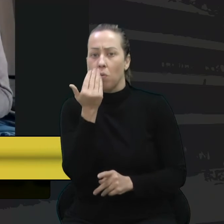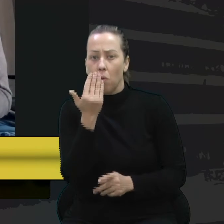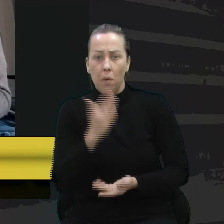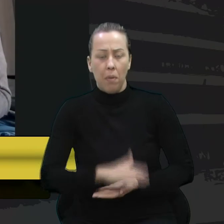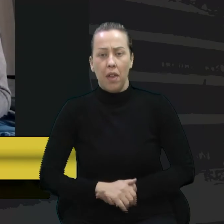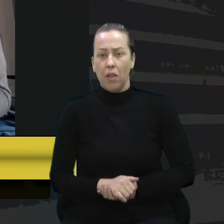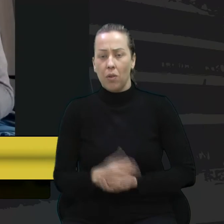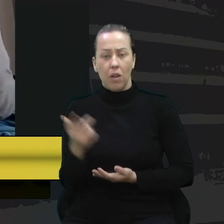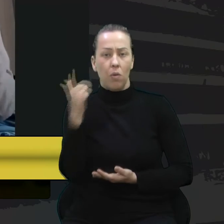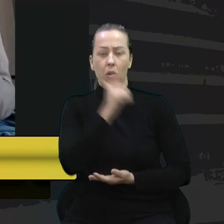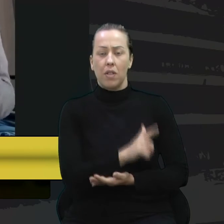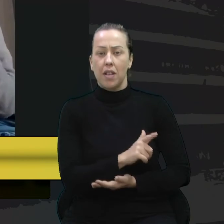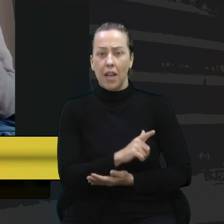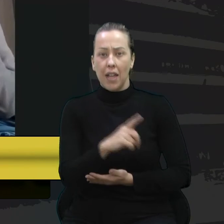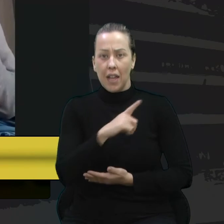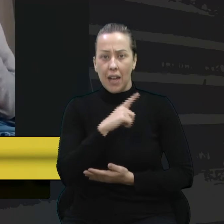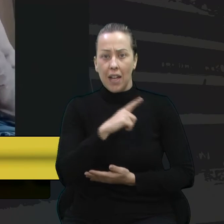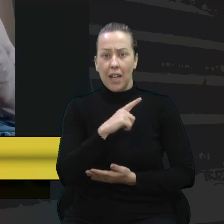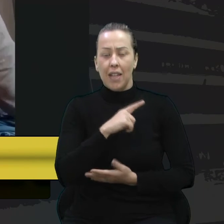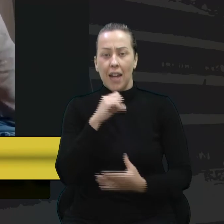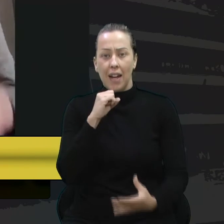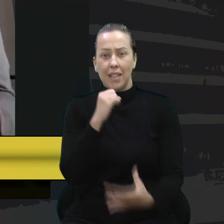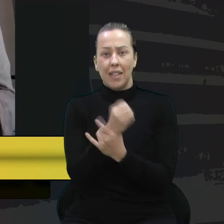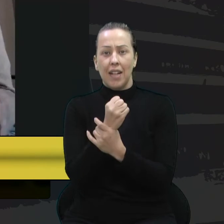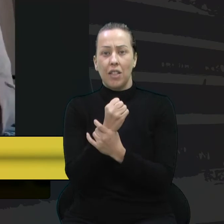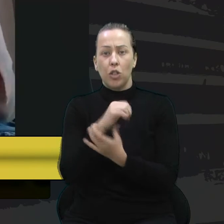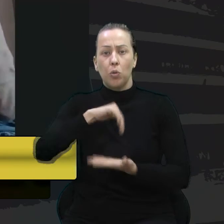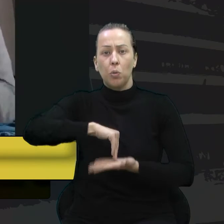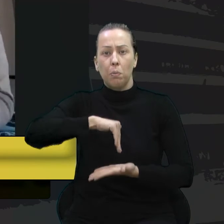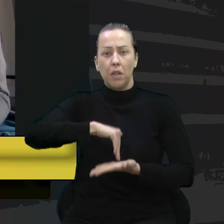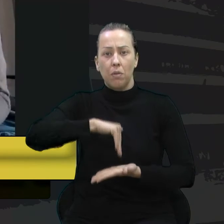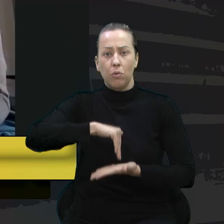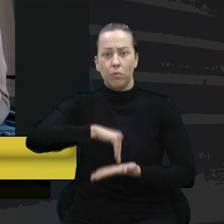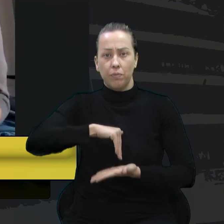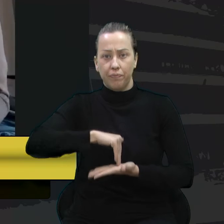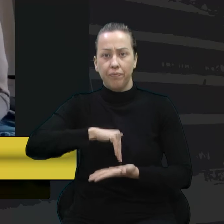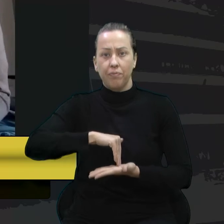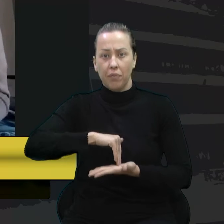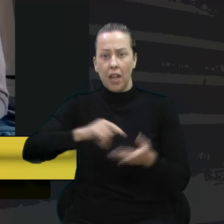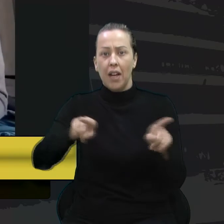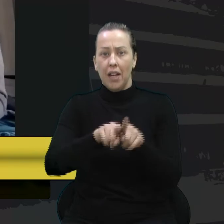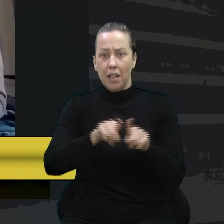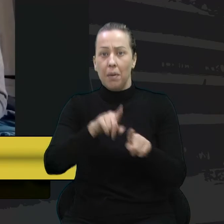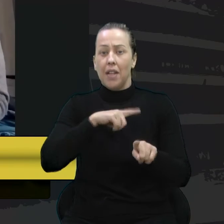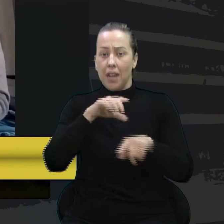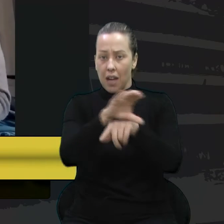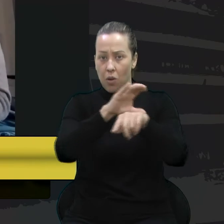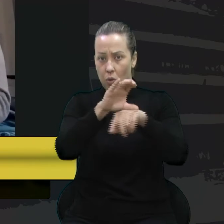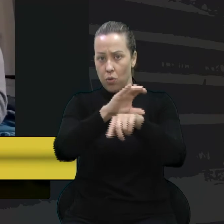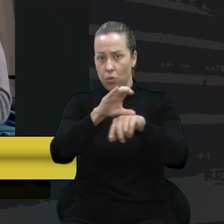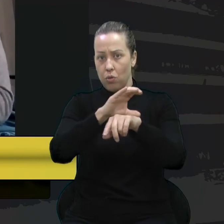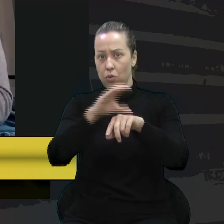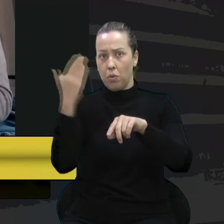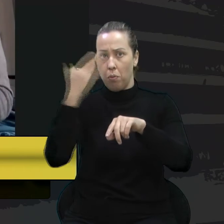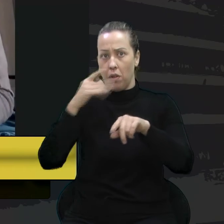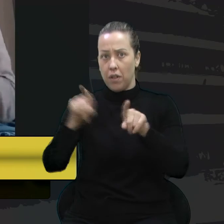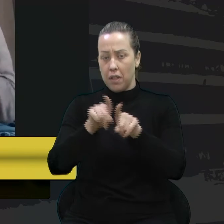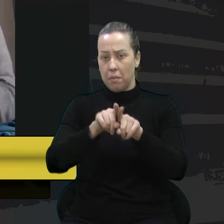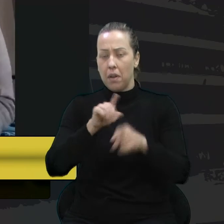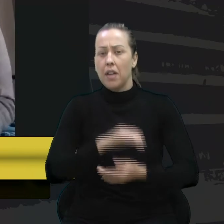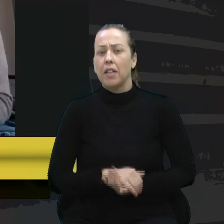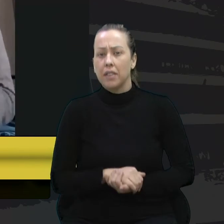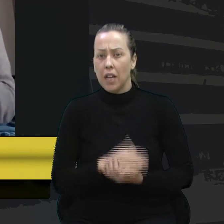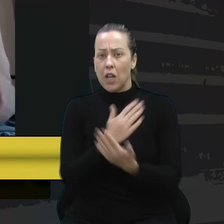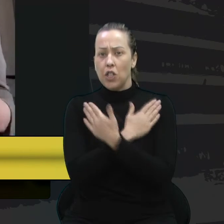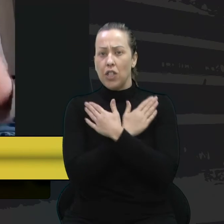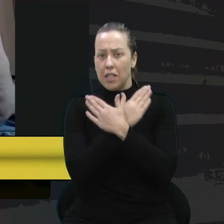estão conseguindo ter a garantia do mínimo, um mínimo que também está lá na nossa Constituição Federal. O